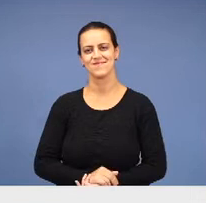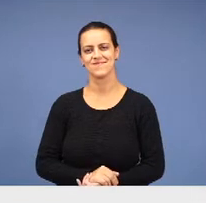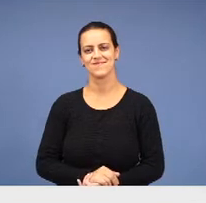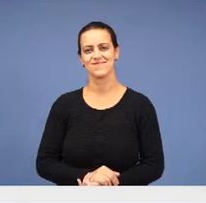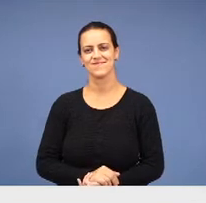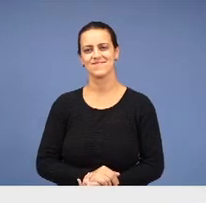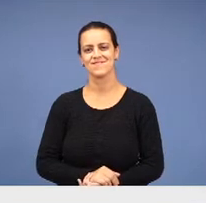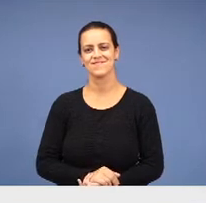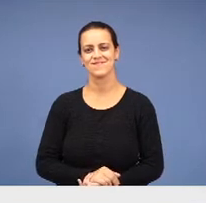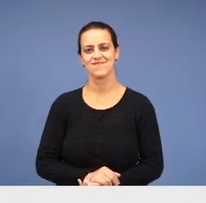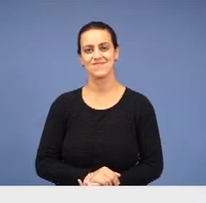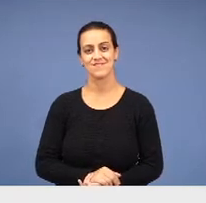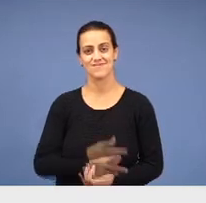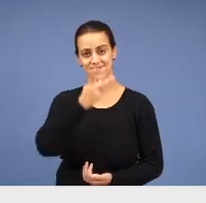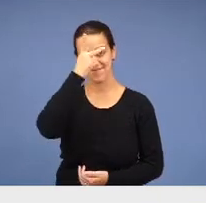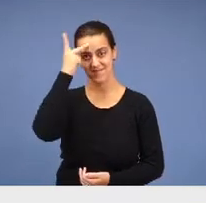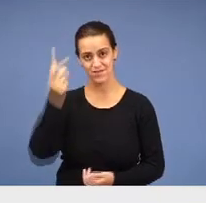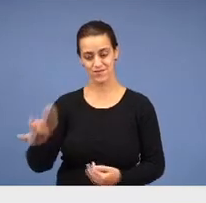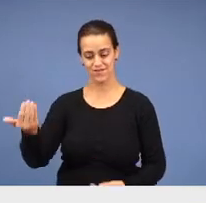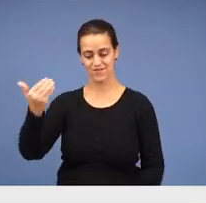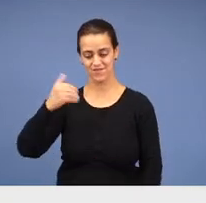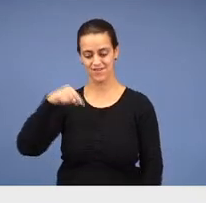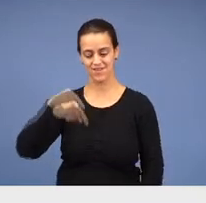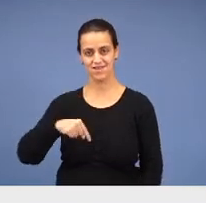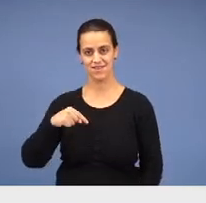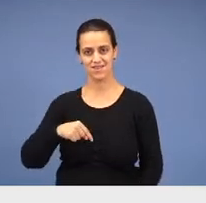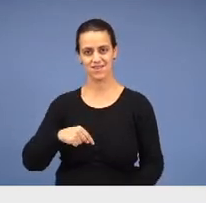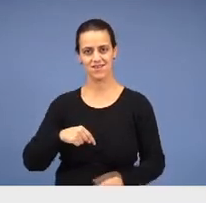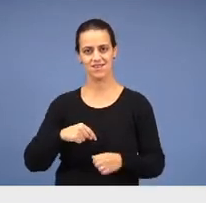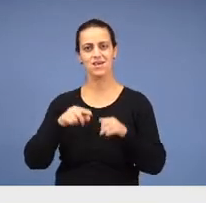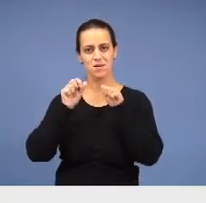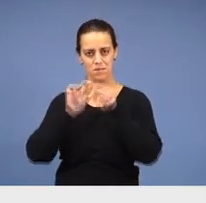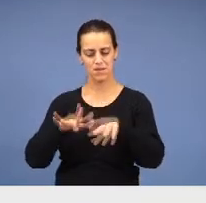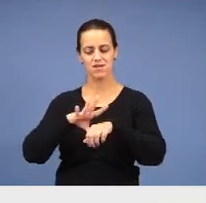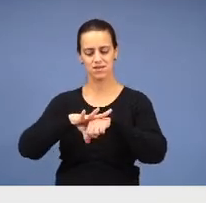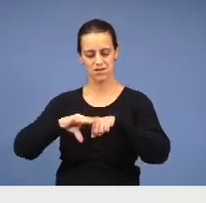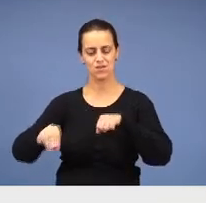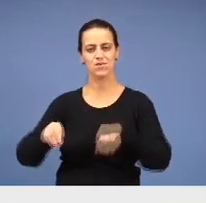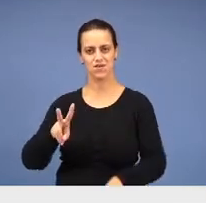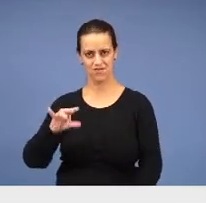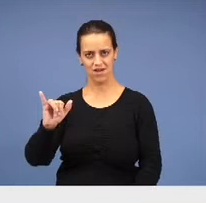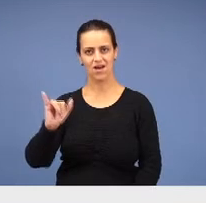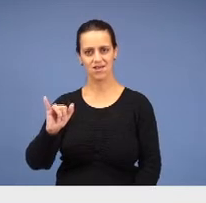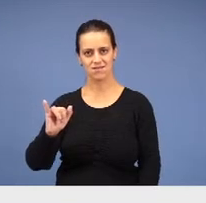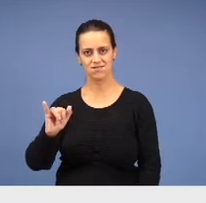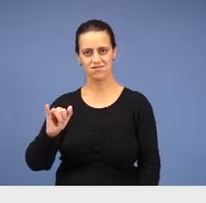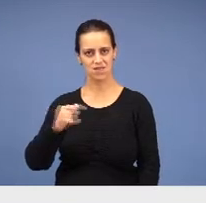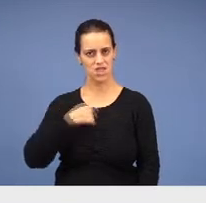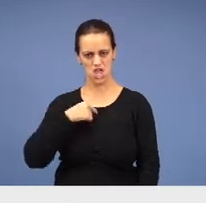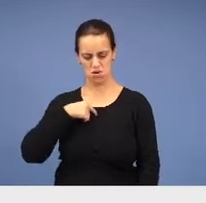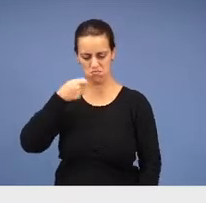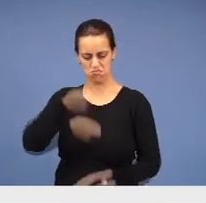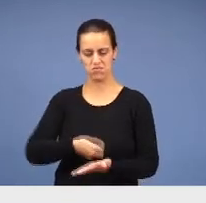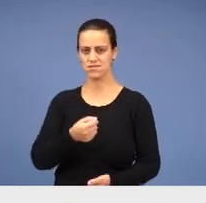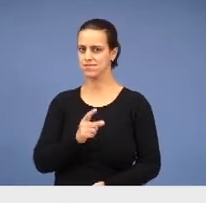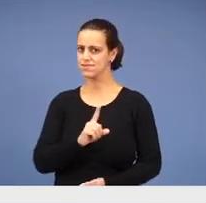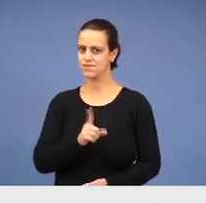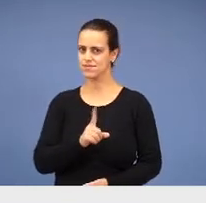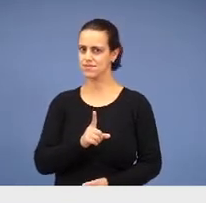Quem veio aqui vai sair daqui hoje com uma bênção de cura, viu? Não sou eu que estou decretando, não.